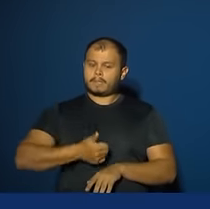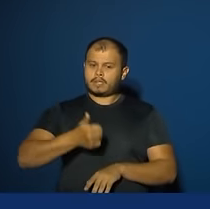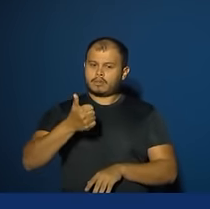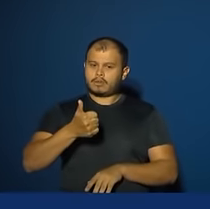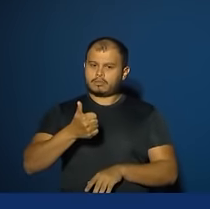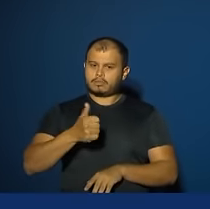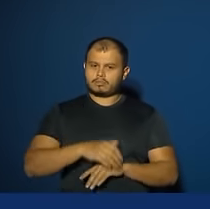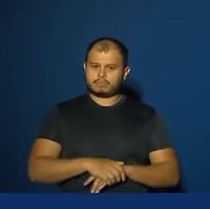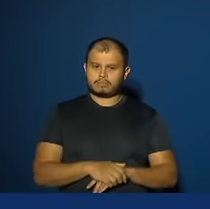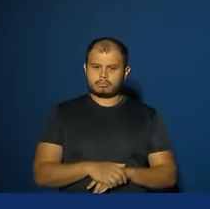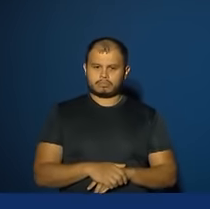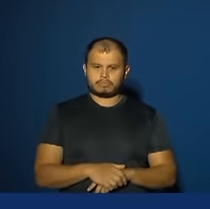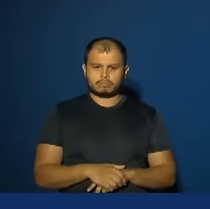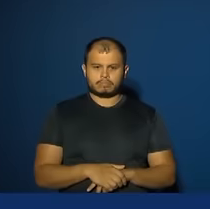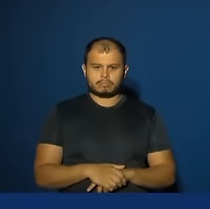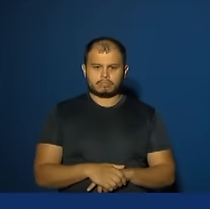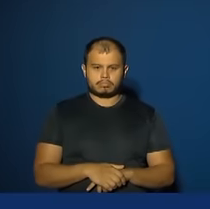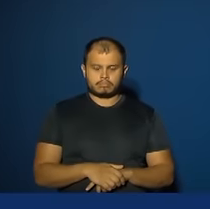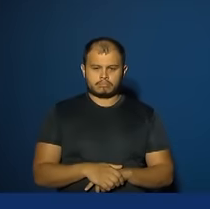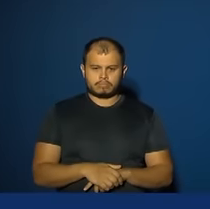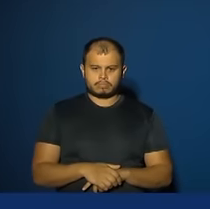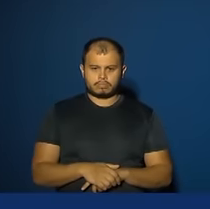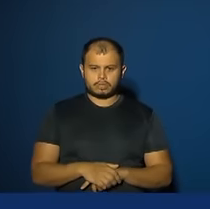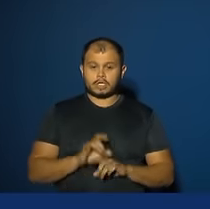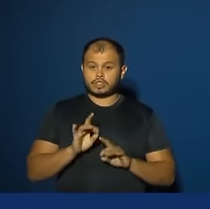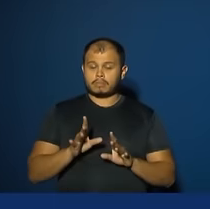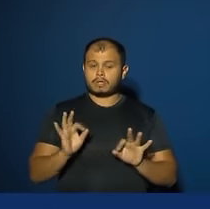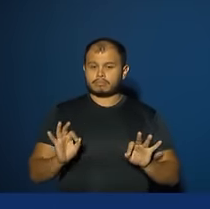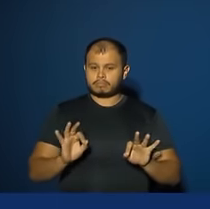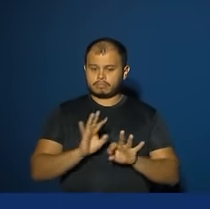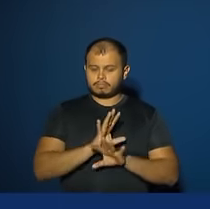Agora, de fato, né? E aí, para concluir,